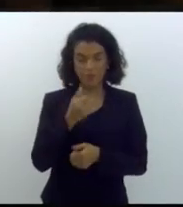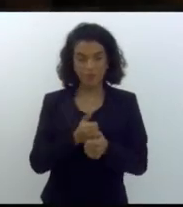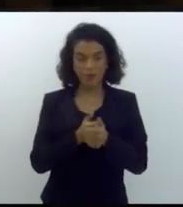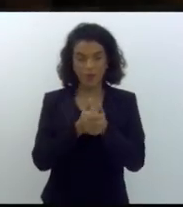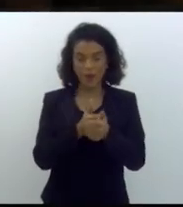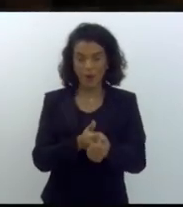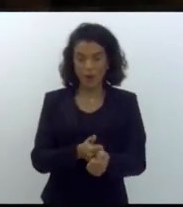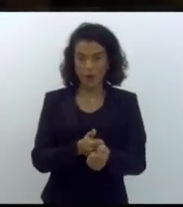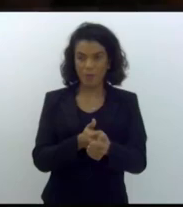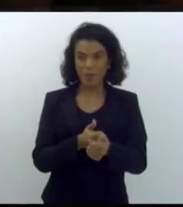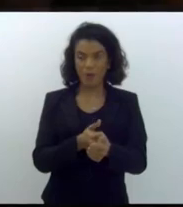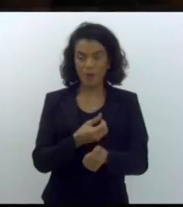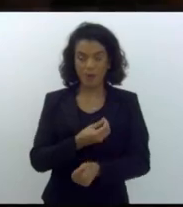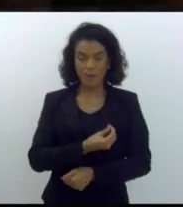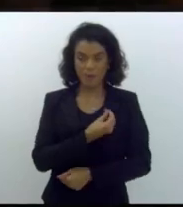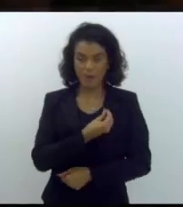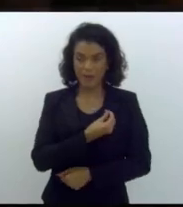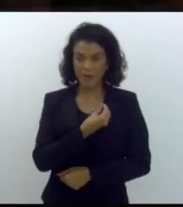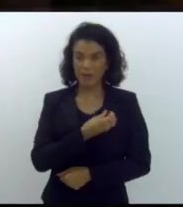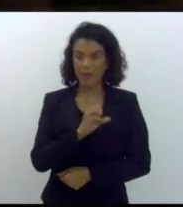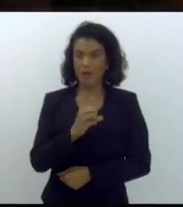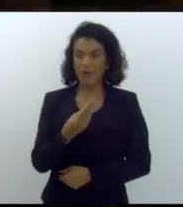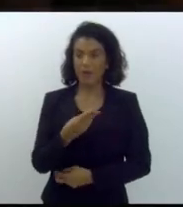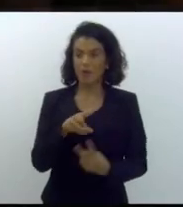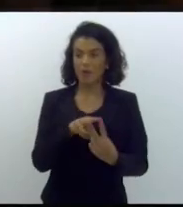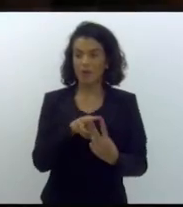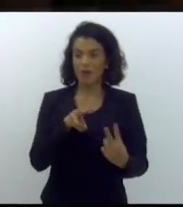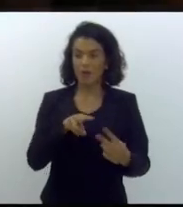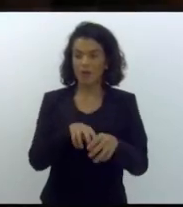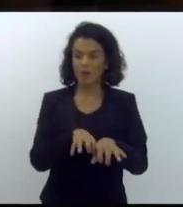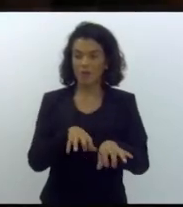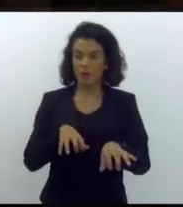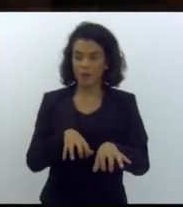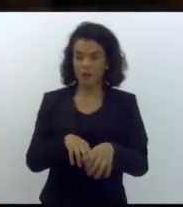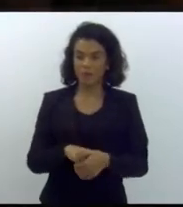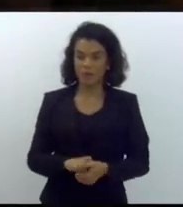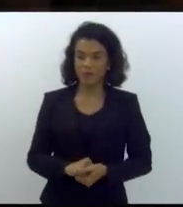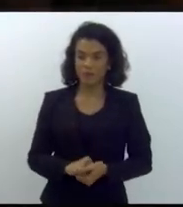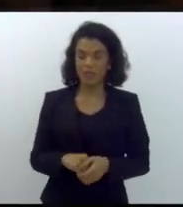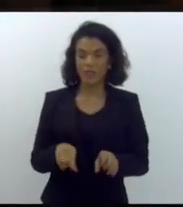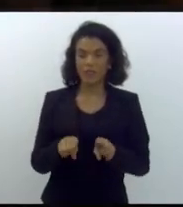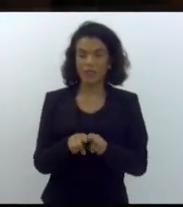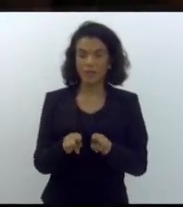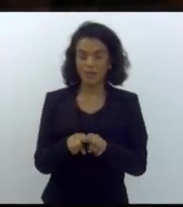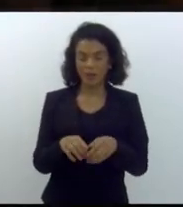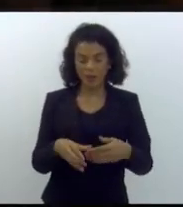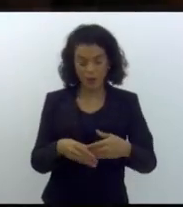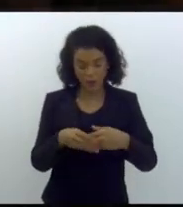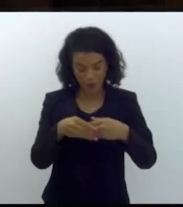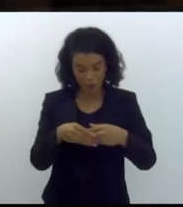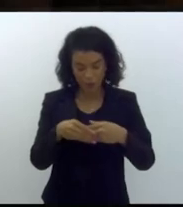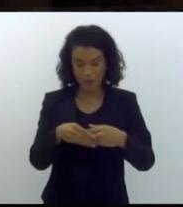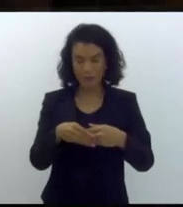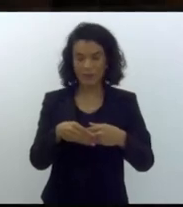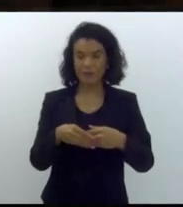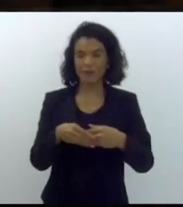acompanham presencialmente de forma remota queria também cumprimentar